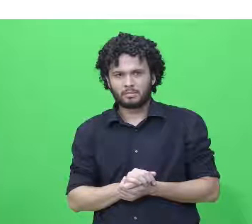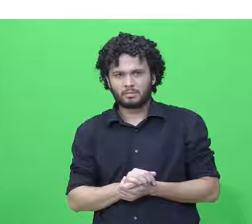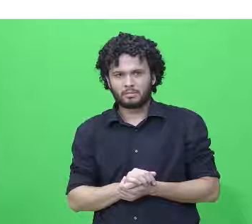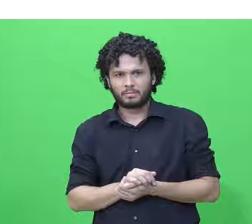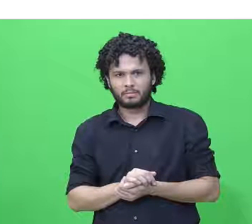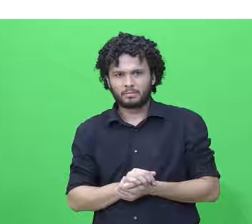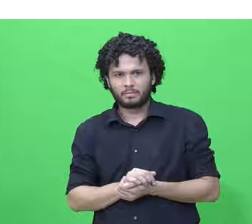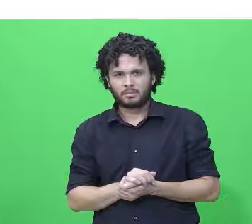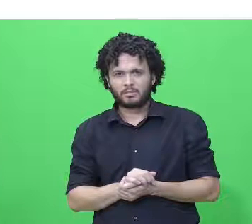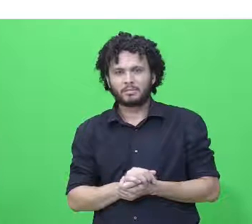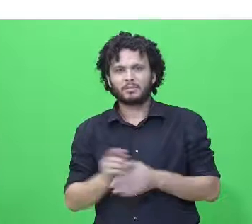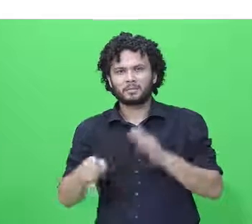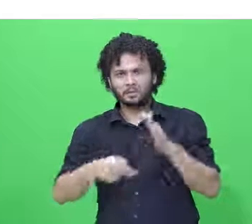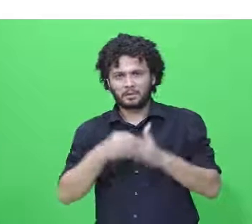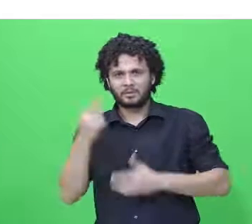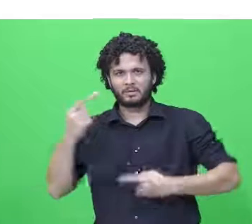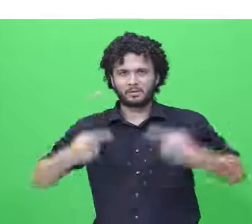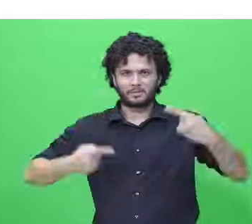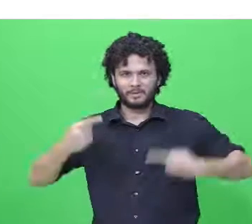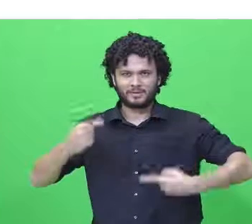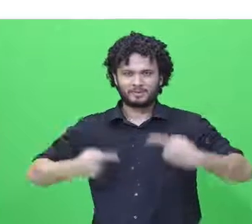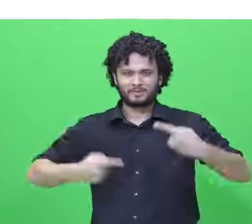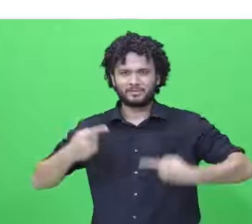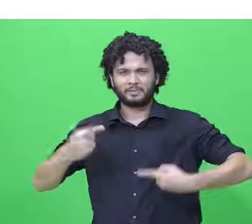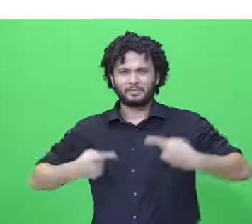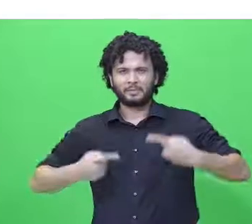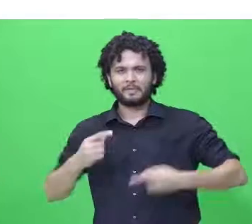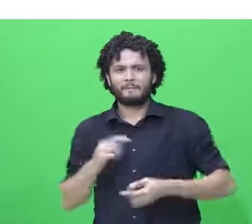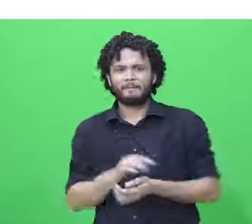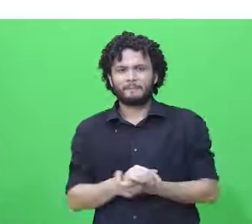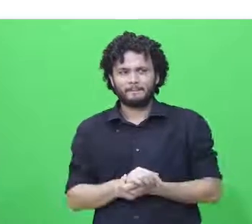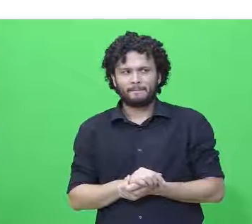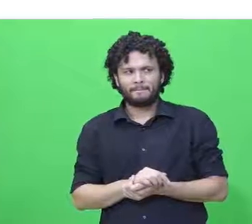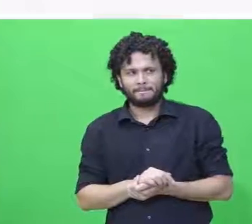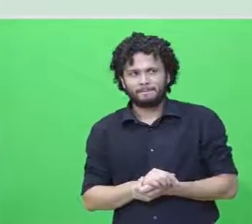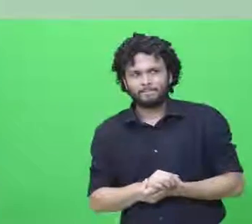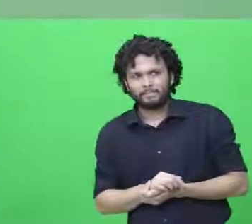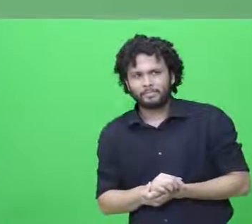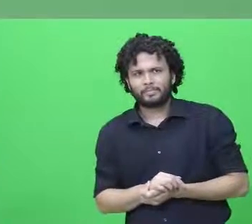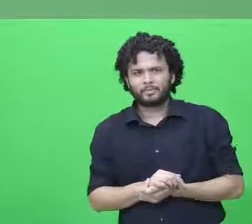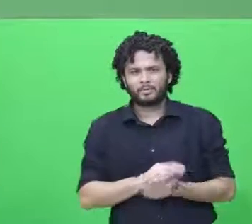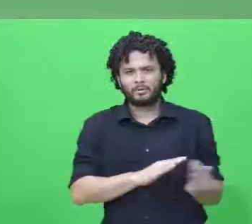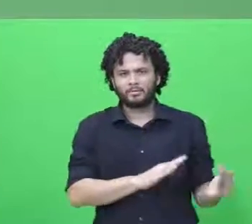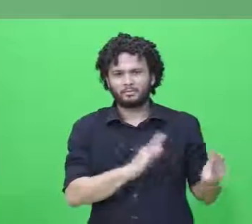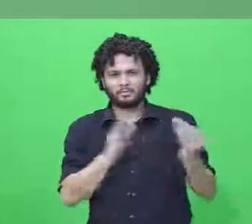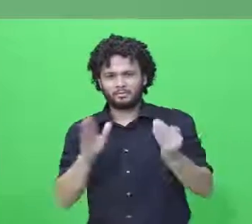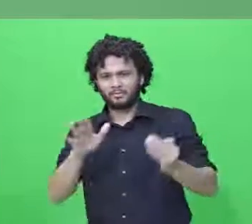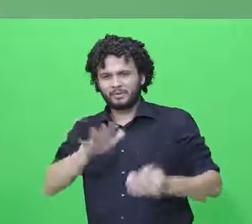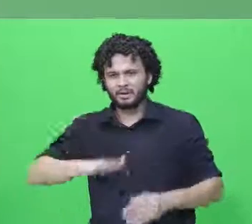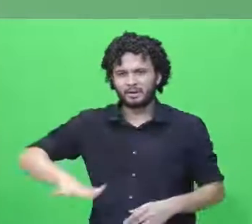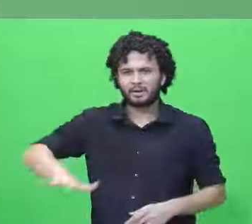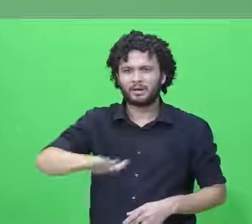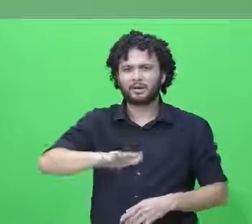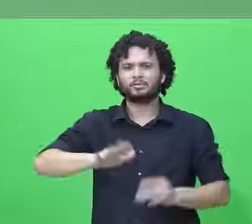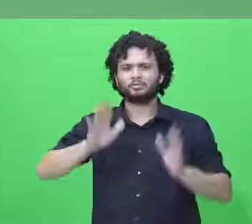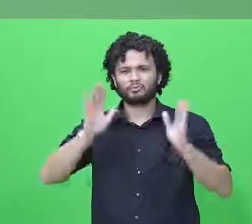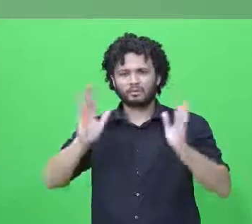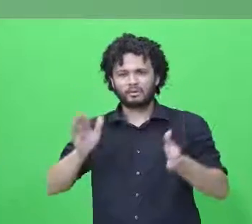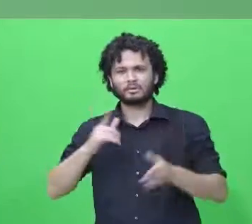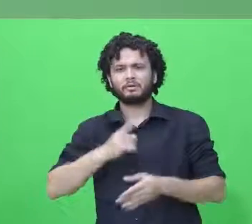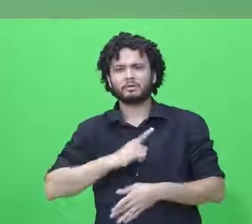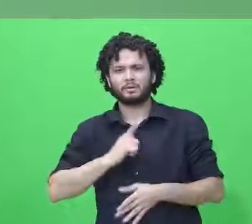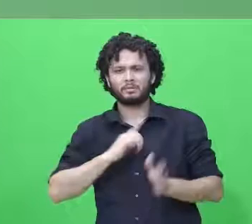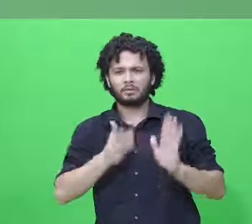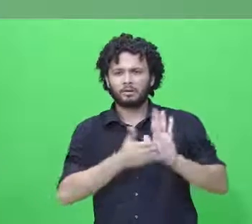esses primeiros debates, é isso. Esses primeiros debates, então, né, nesse campo, na verdade, ligado, então, aí, às